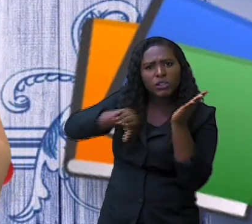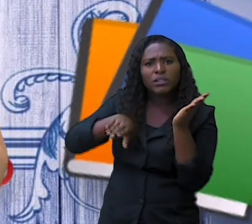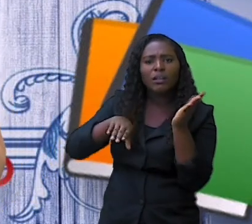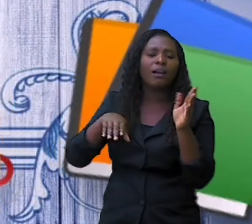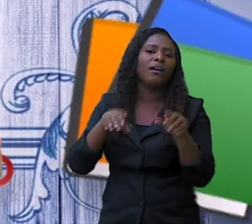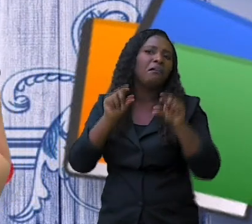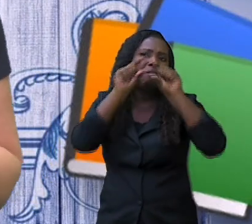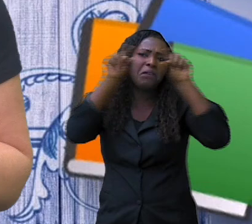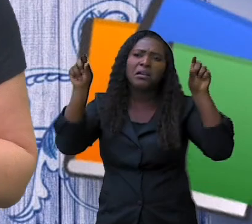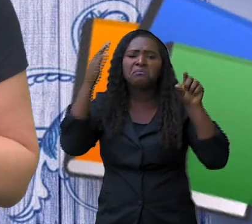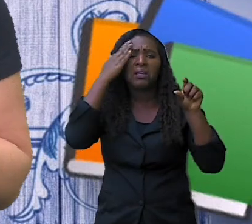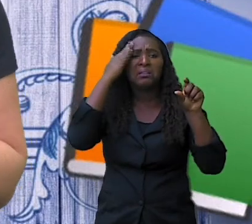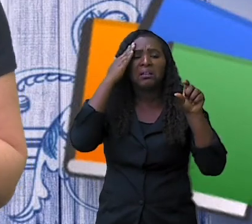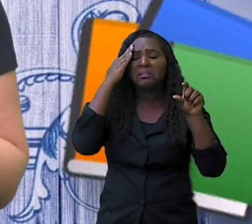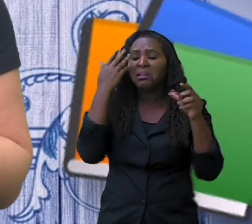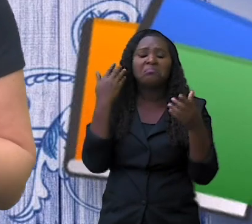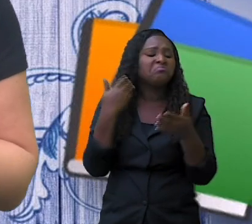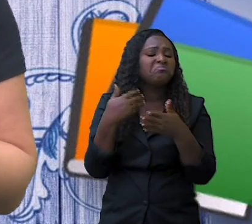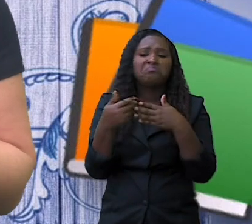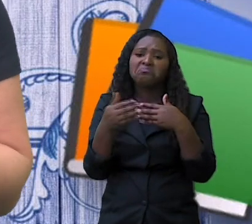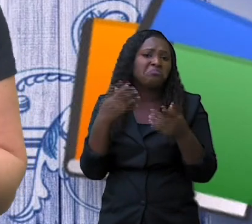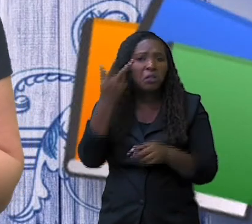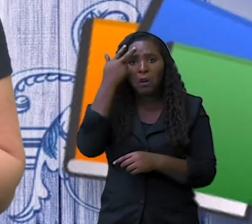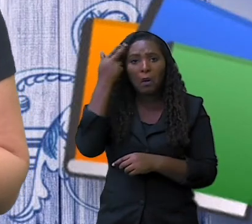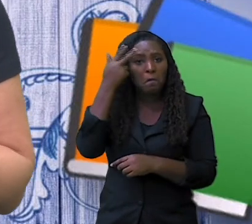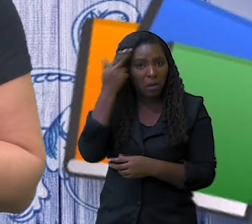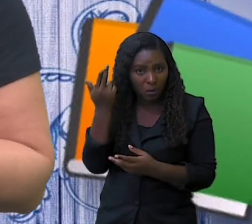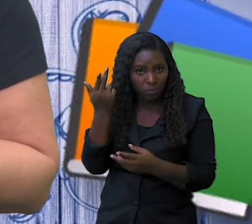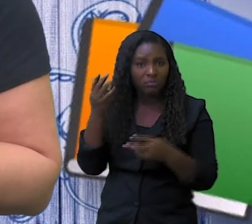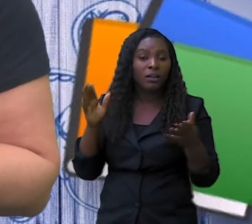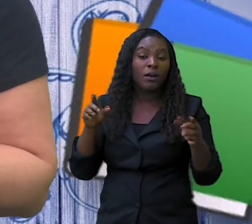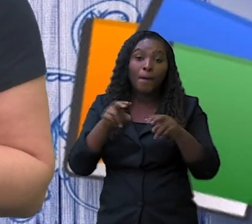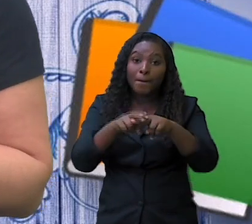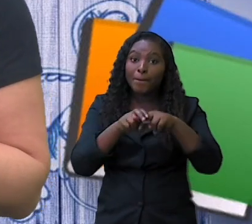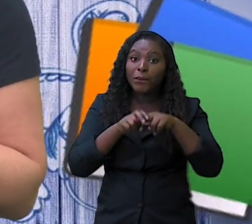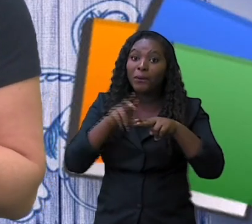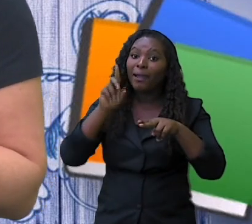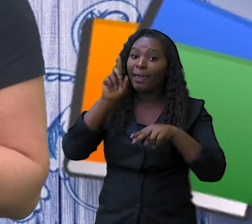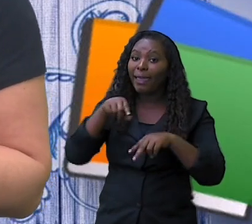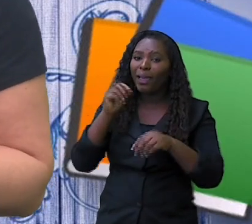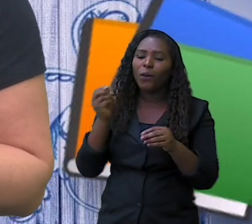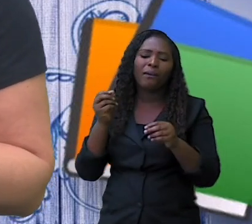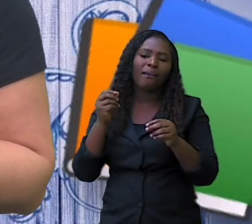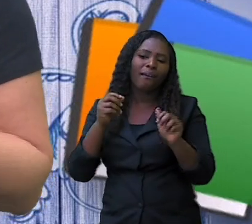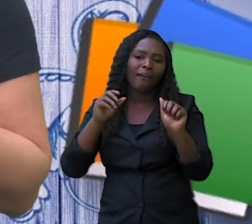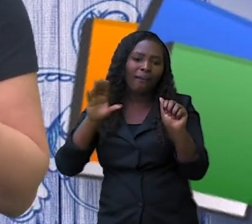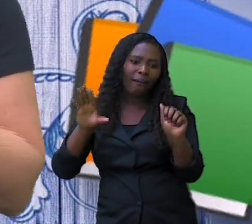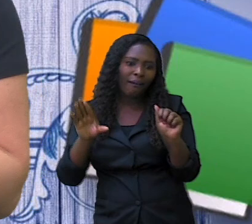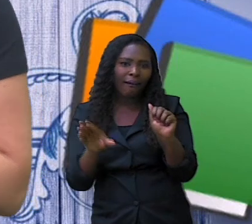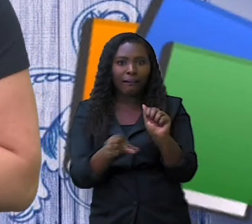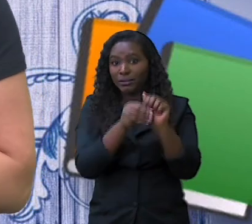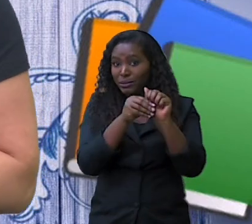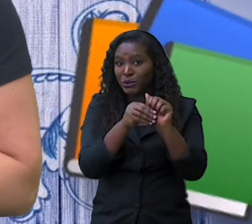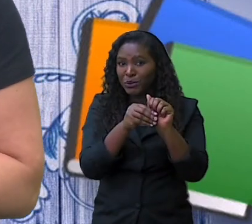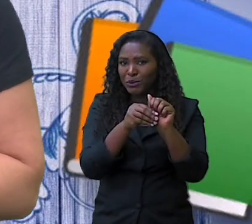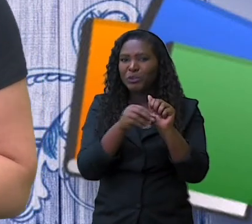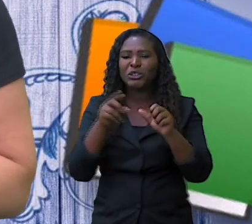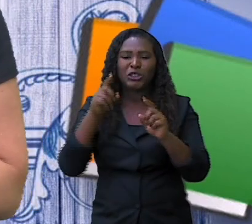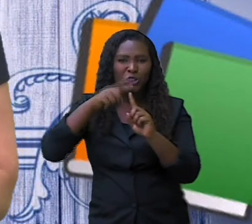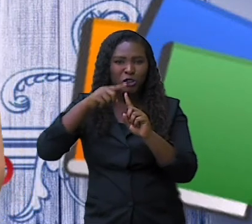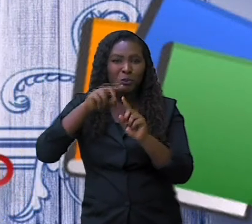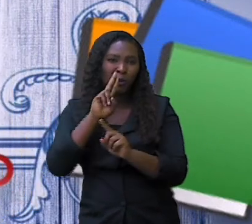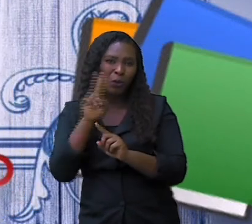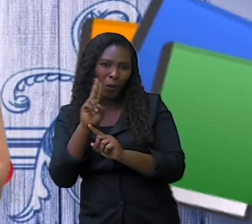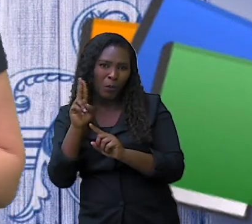ser compreensível. Então, quando eu falo em acessório, eu estou falando de adjunto adnominal. E hoje estudaremos aqui na